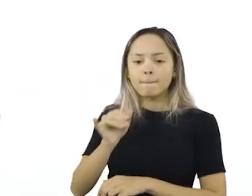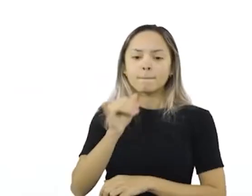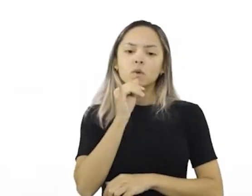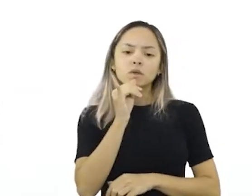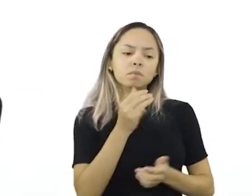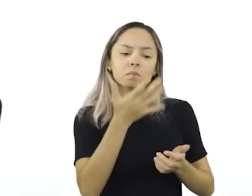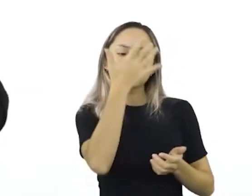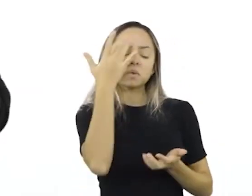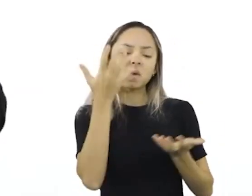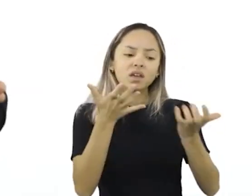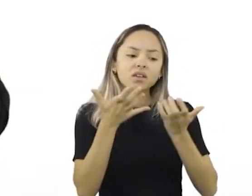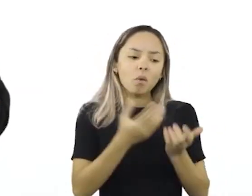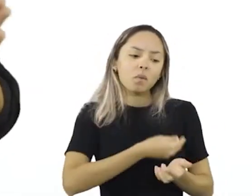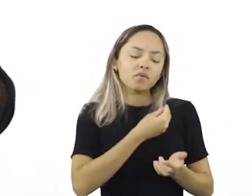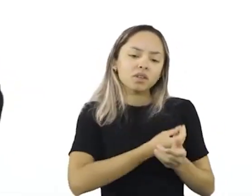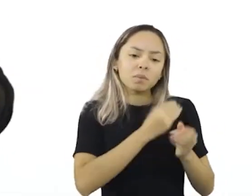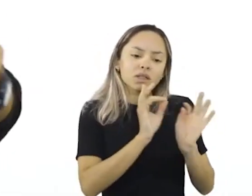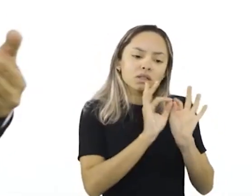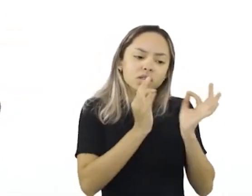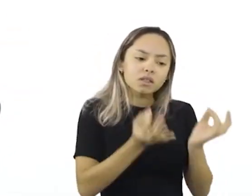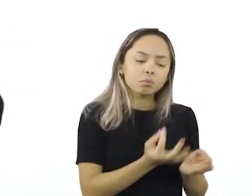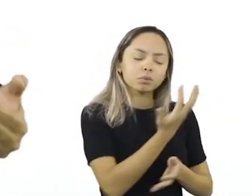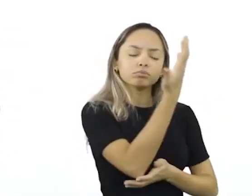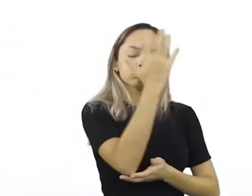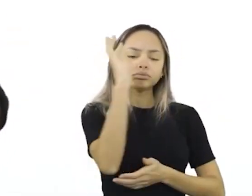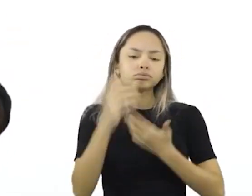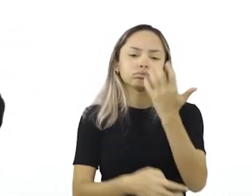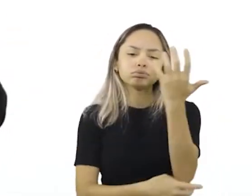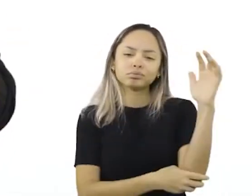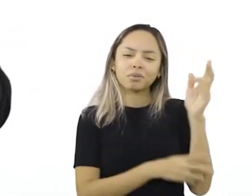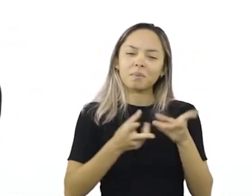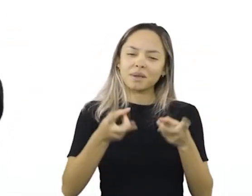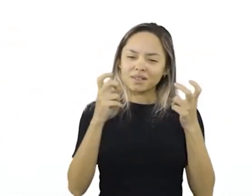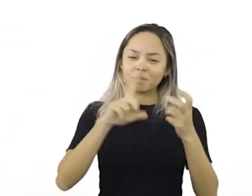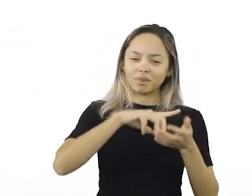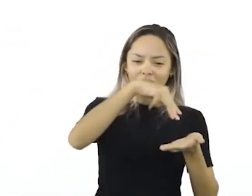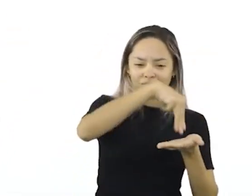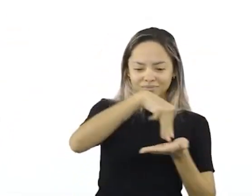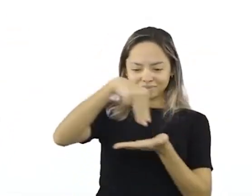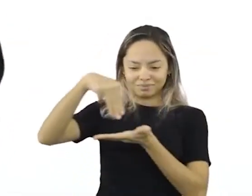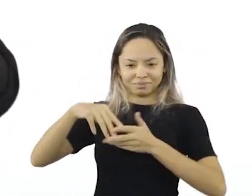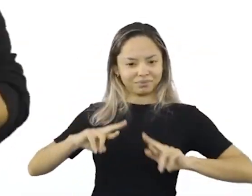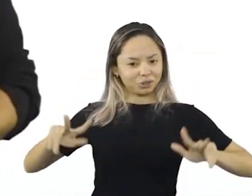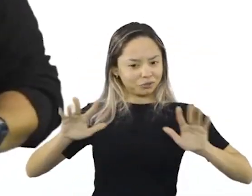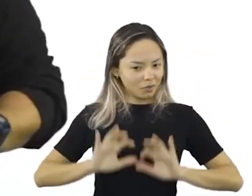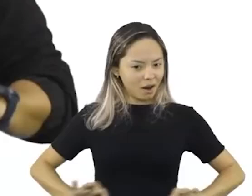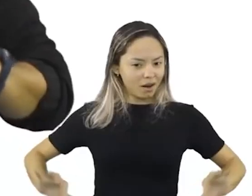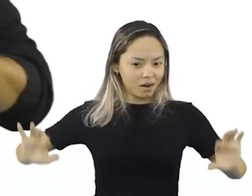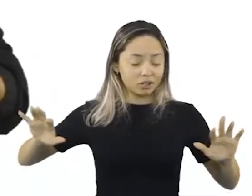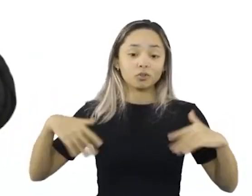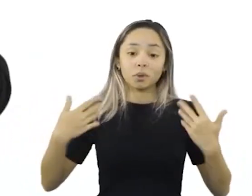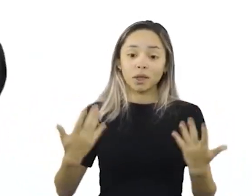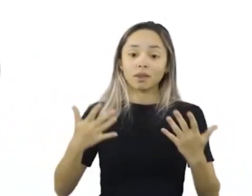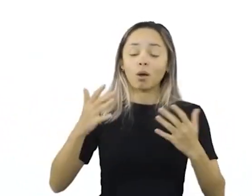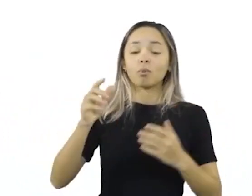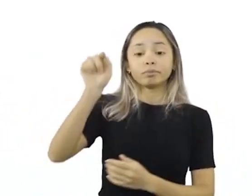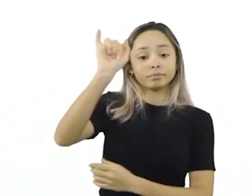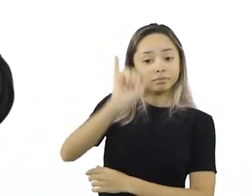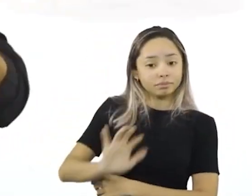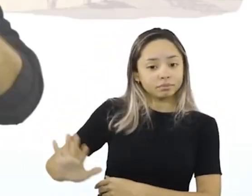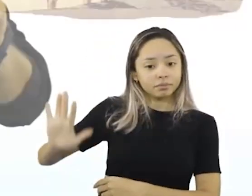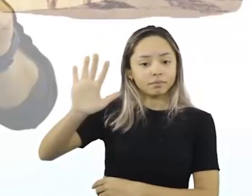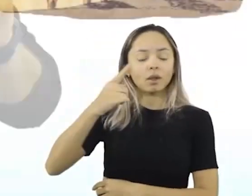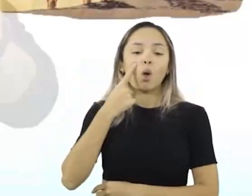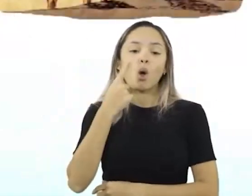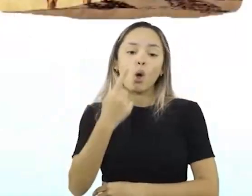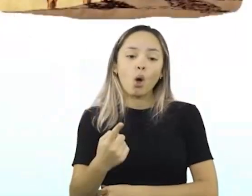vida mais simples. Então, vejam que já são causas diferentes. Beleza? Ainda na tela, a gente vai ver a